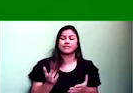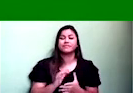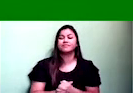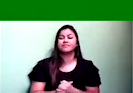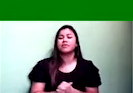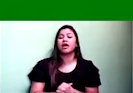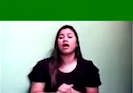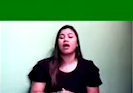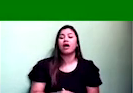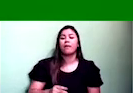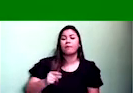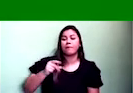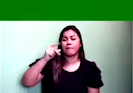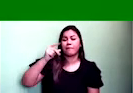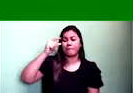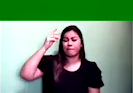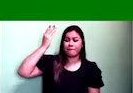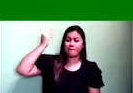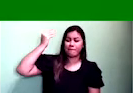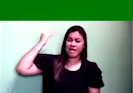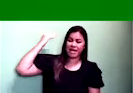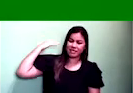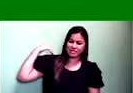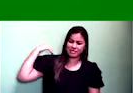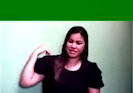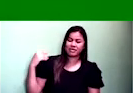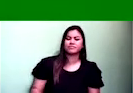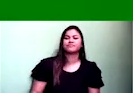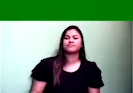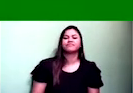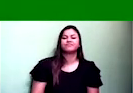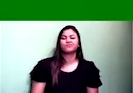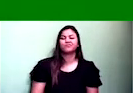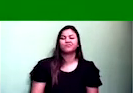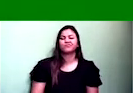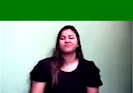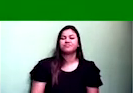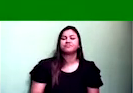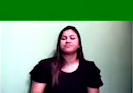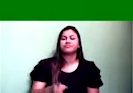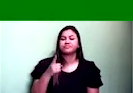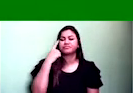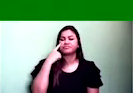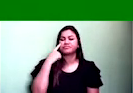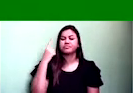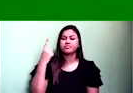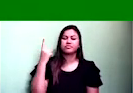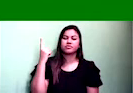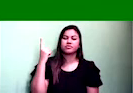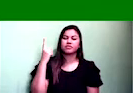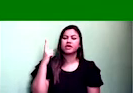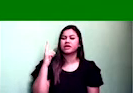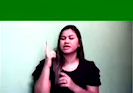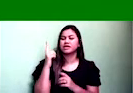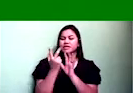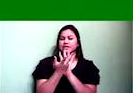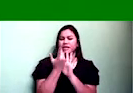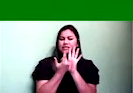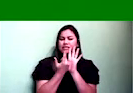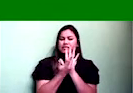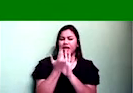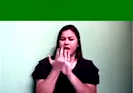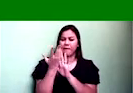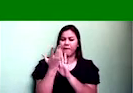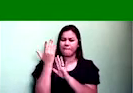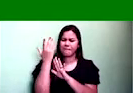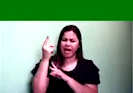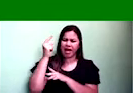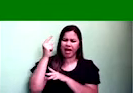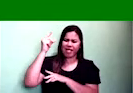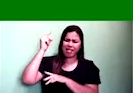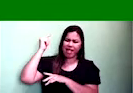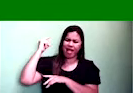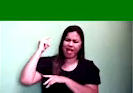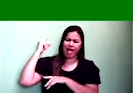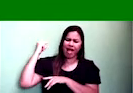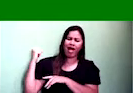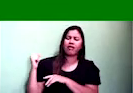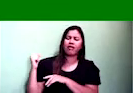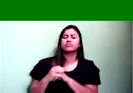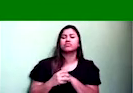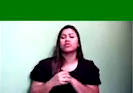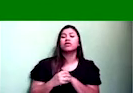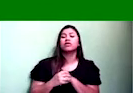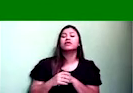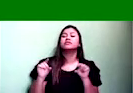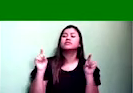dos tempos. A gente vê aqui no Homem das Cavernas, nas festas gregas, né,